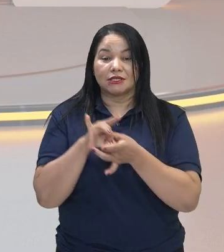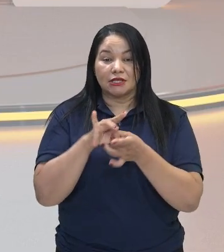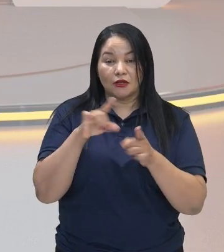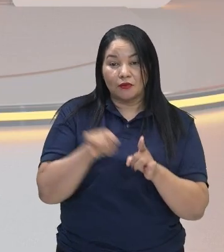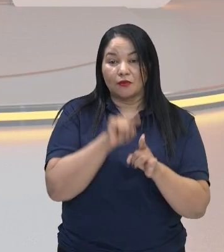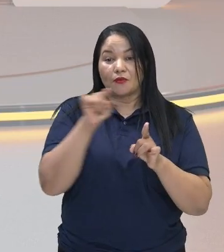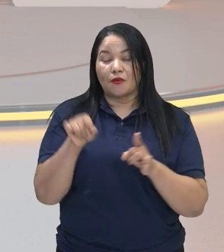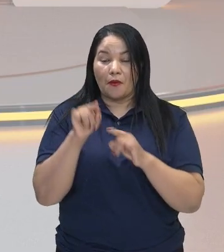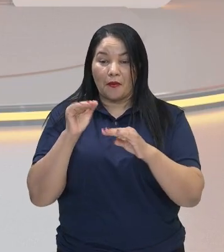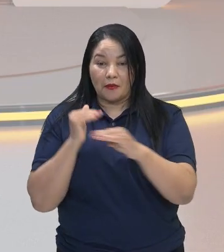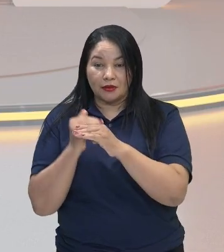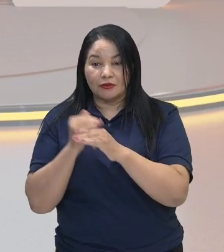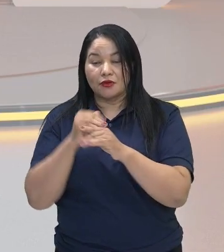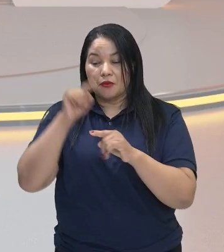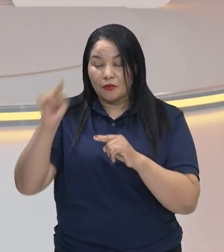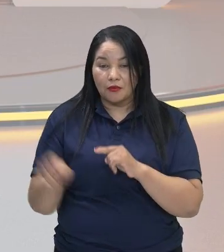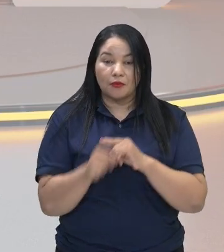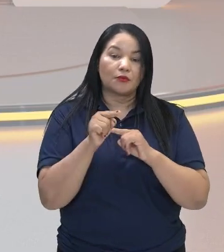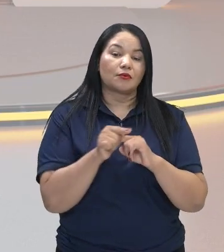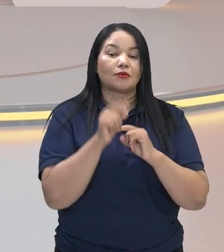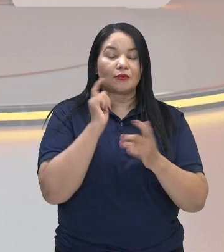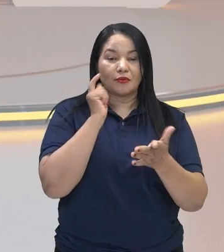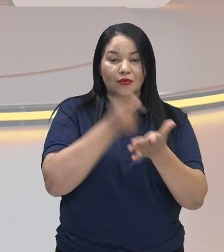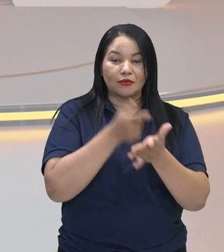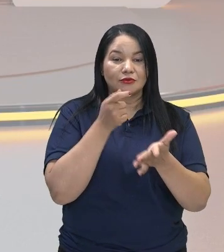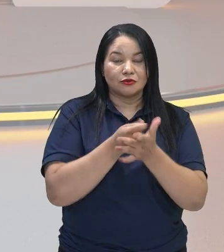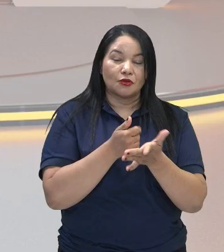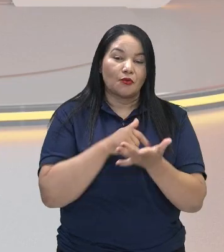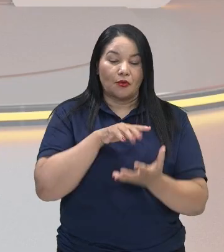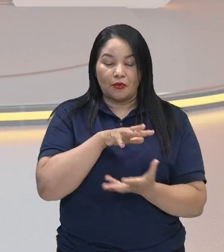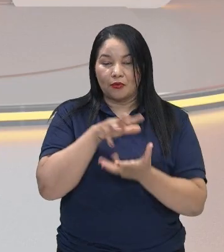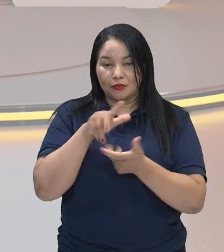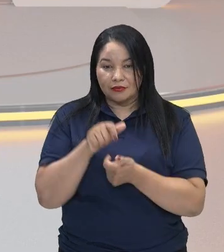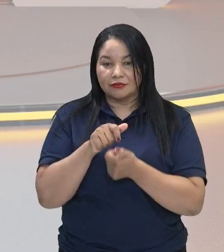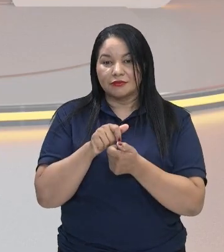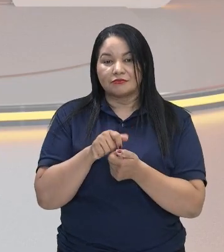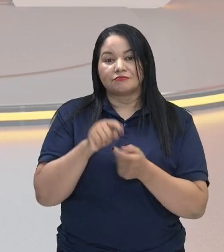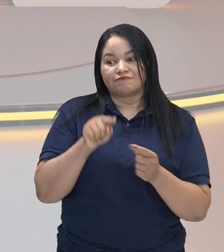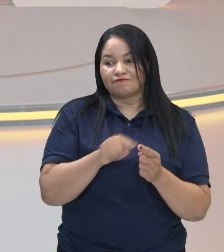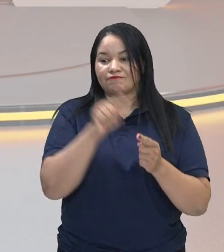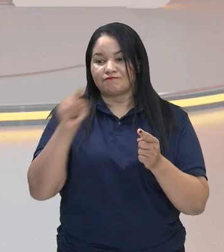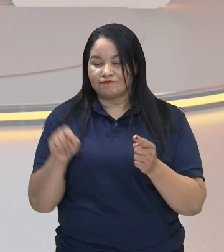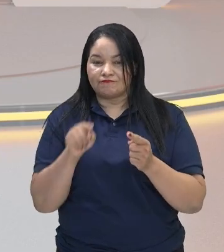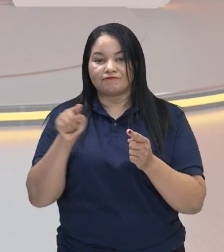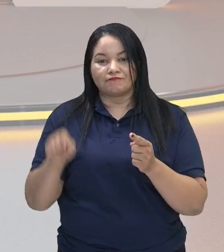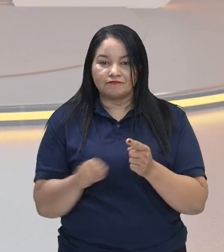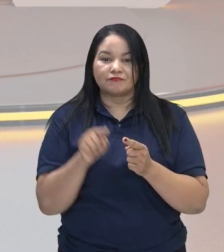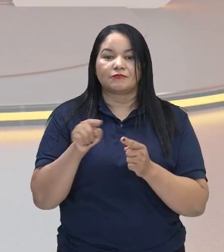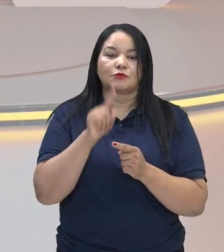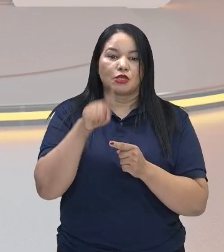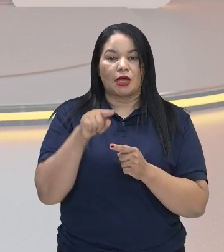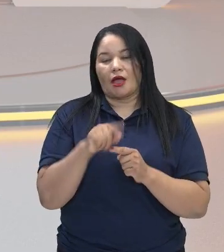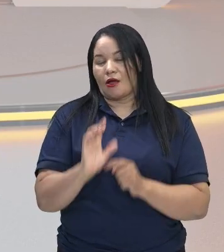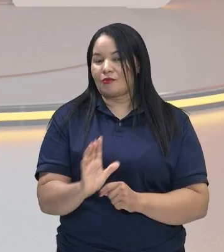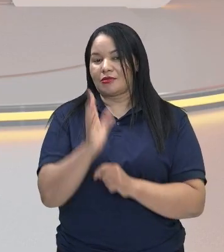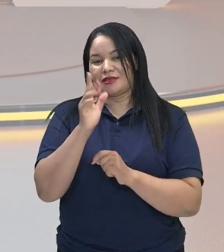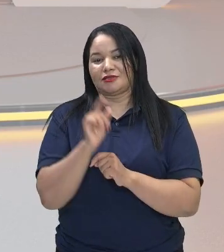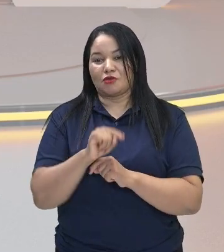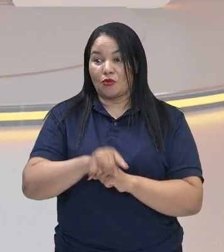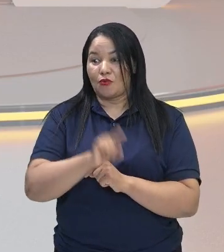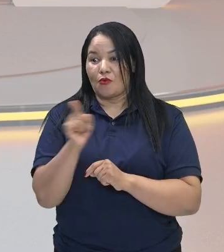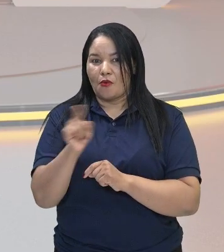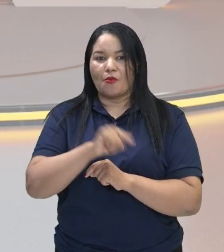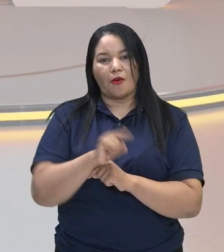a padronização leva ao consumo global e vice-versa. É uma seta com os dois lados,